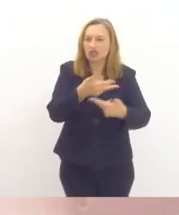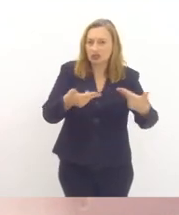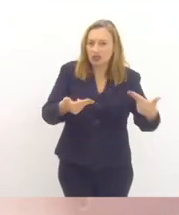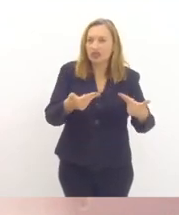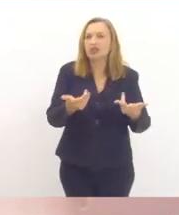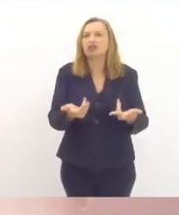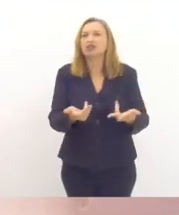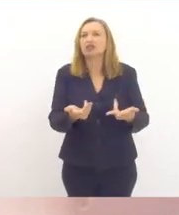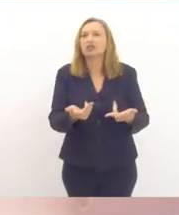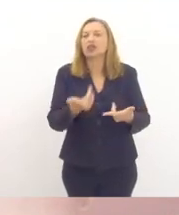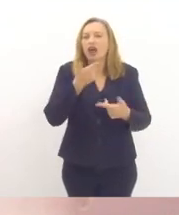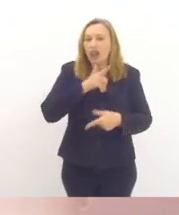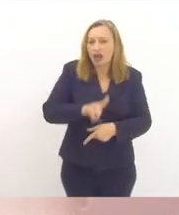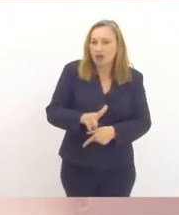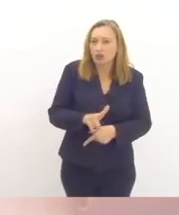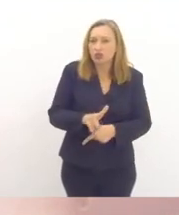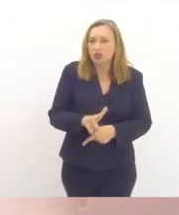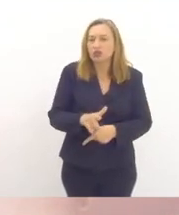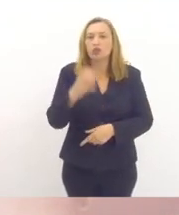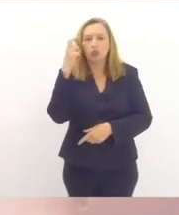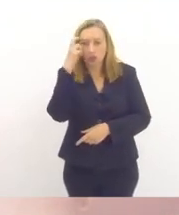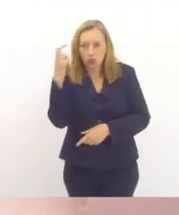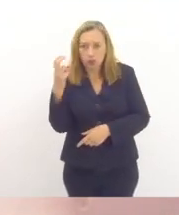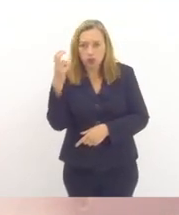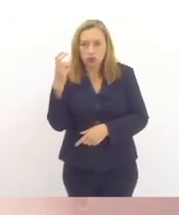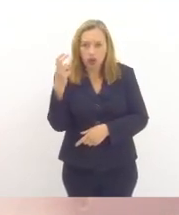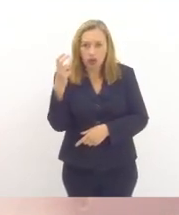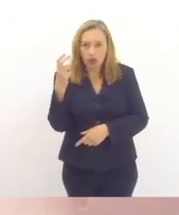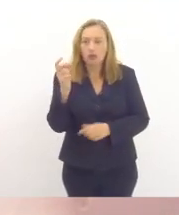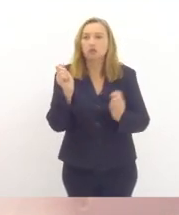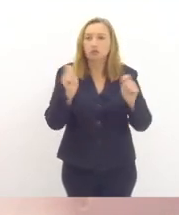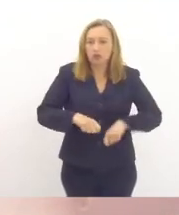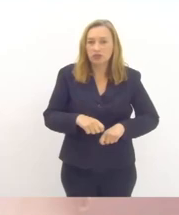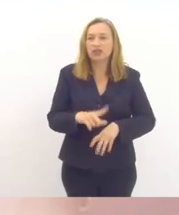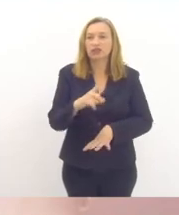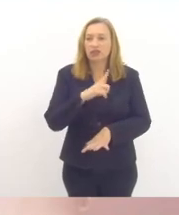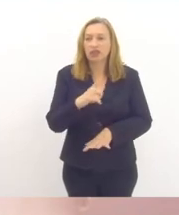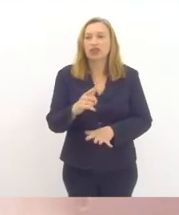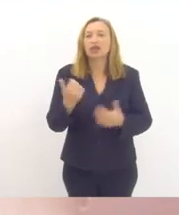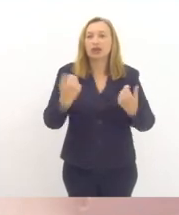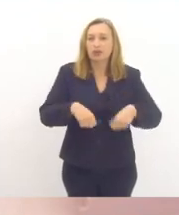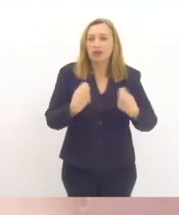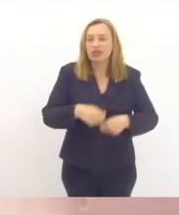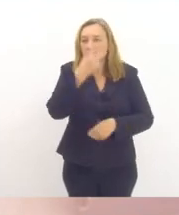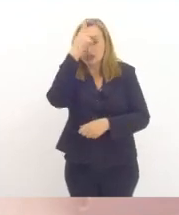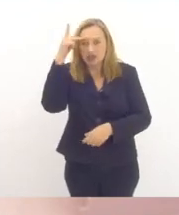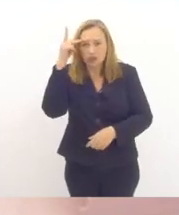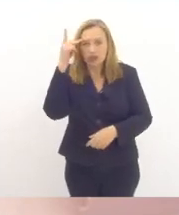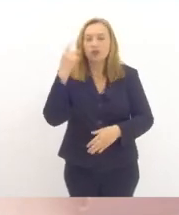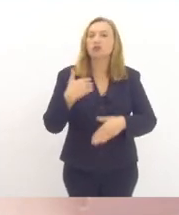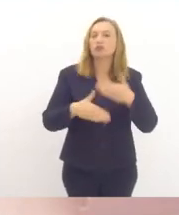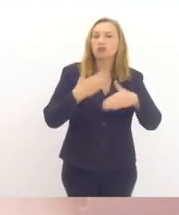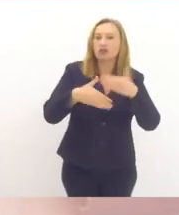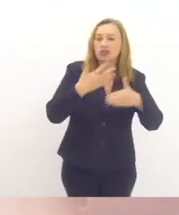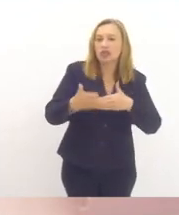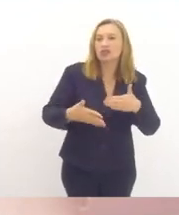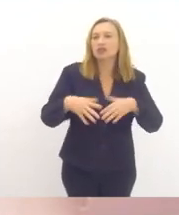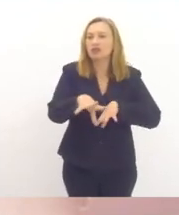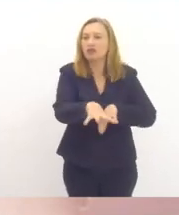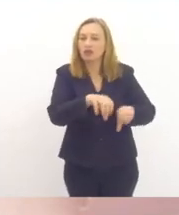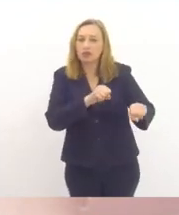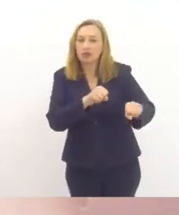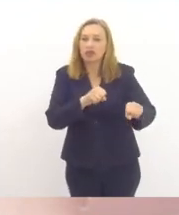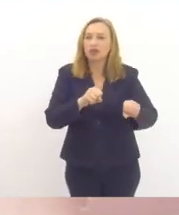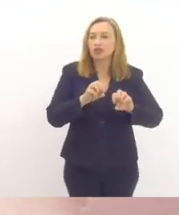diversidade linguística e cultural que isso possibilita, né? É preciso que as pessoas, no seu processo de formação, sobretudo na